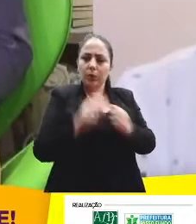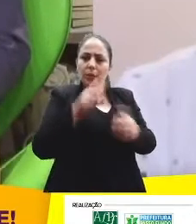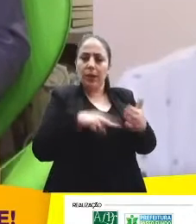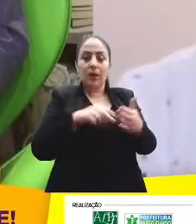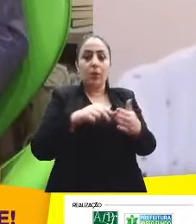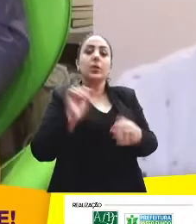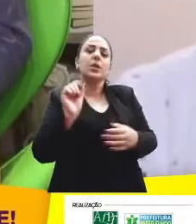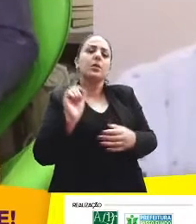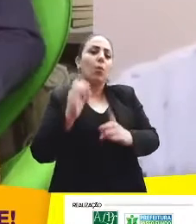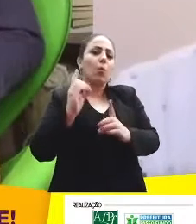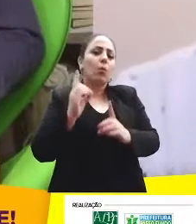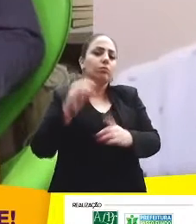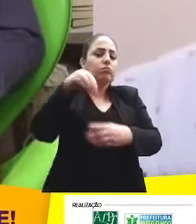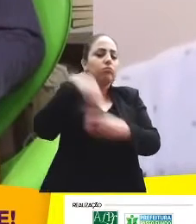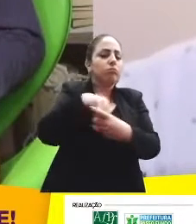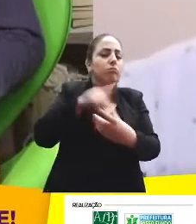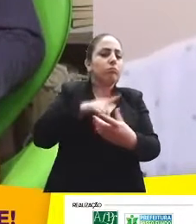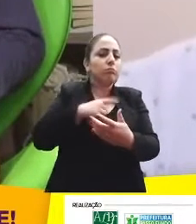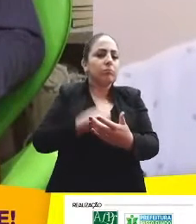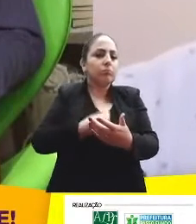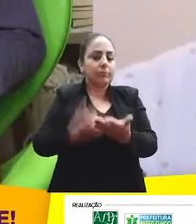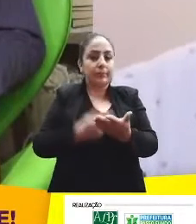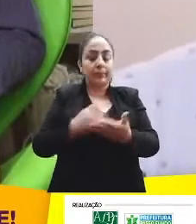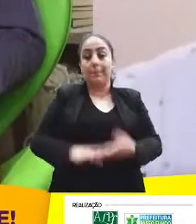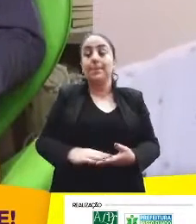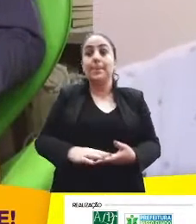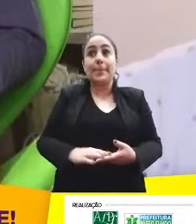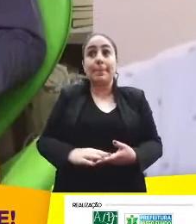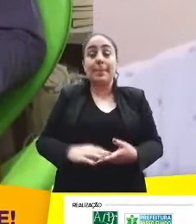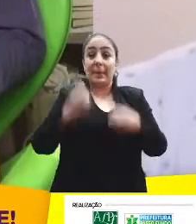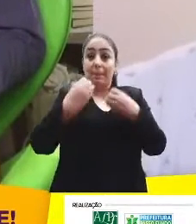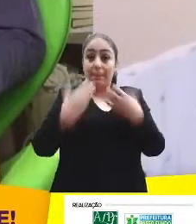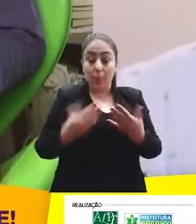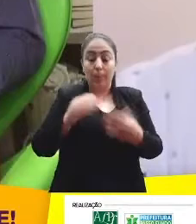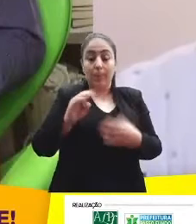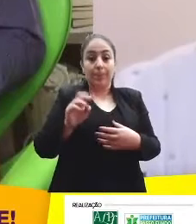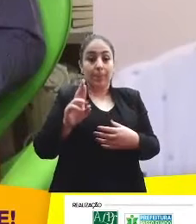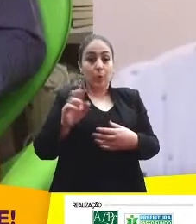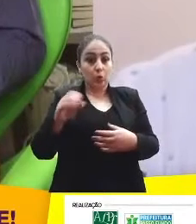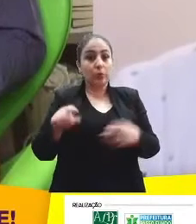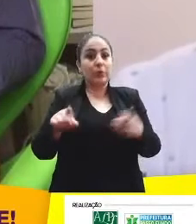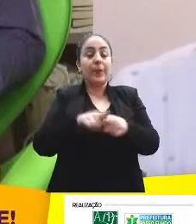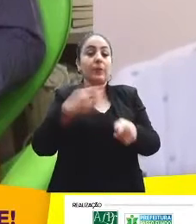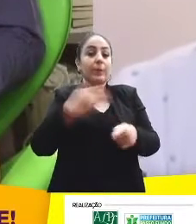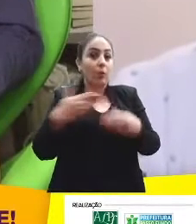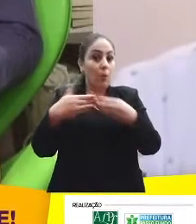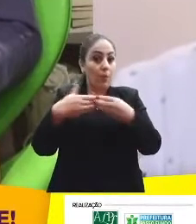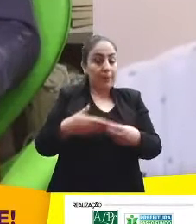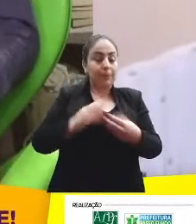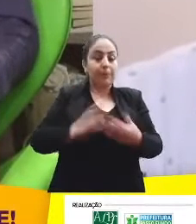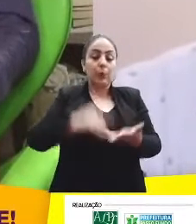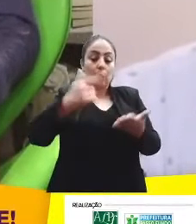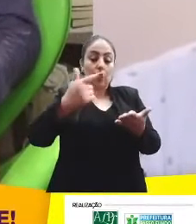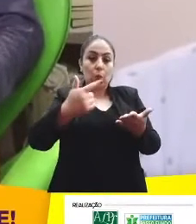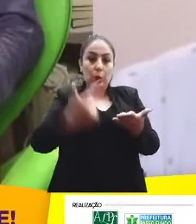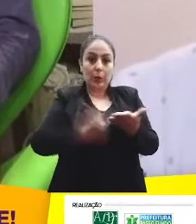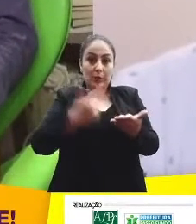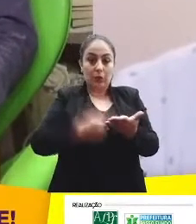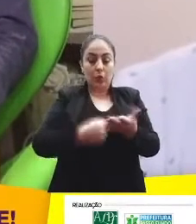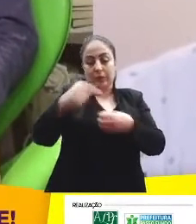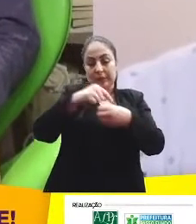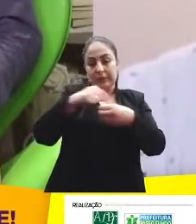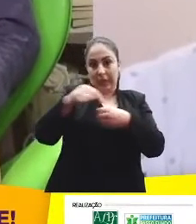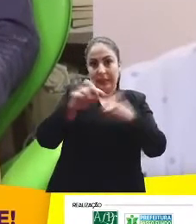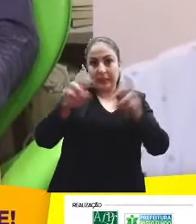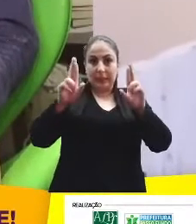obra? Muito bom. Bruno e amigos que nos acompanham, o livro Cidade Esperança ele é